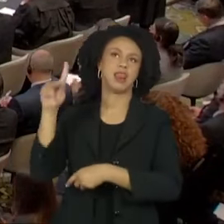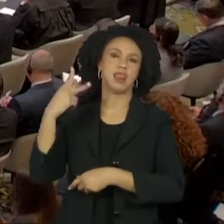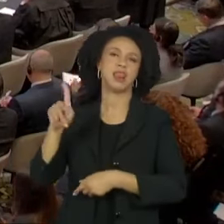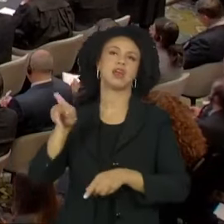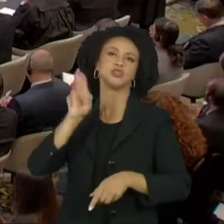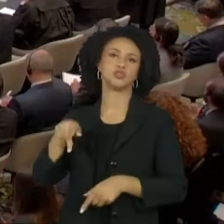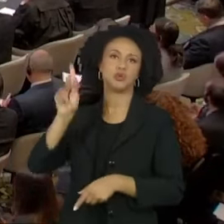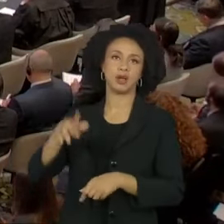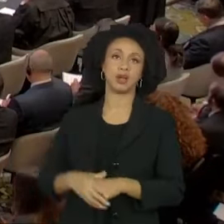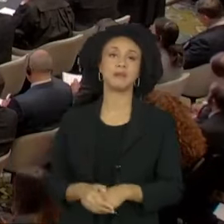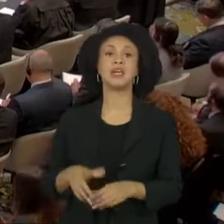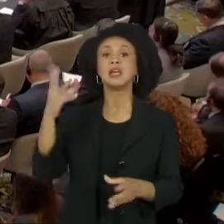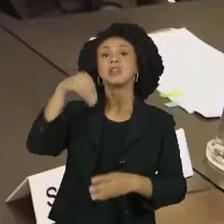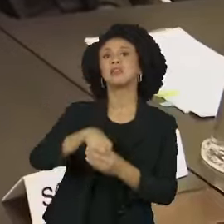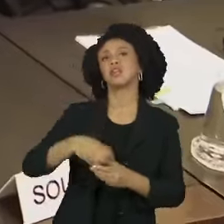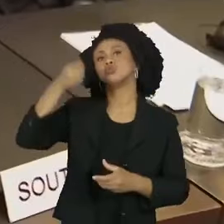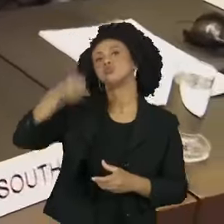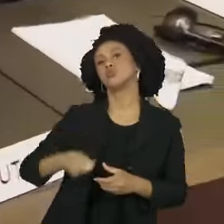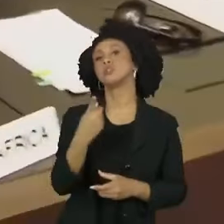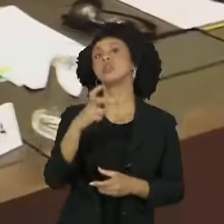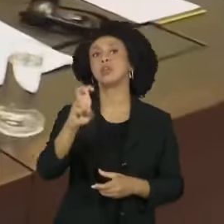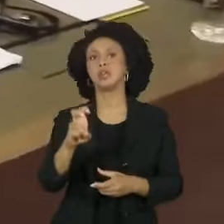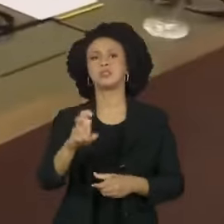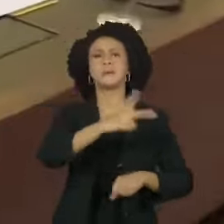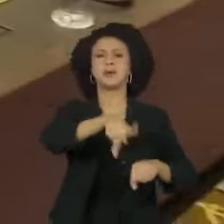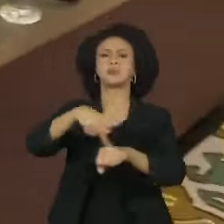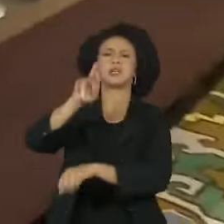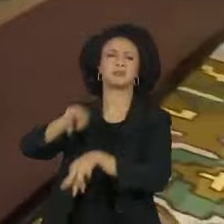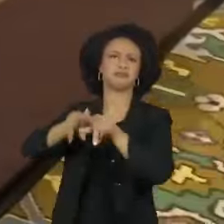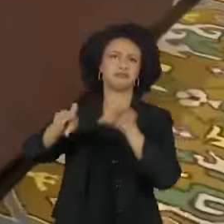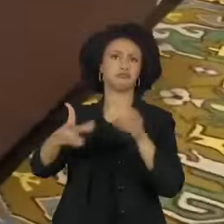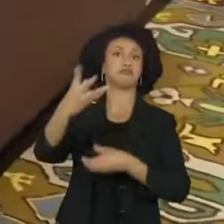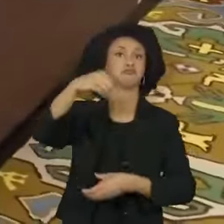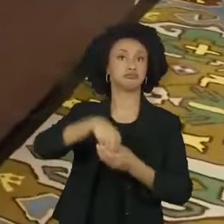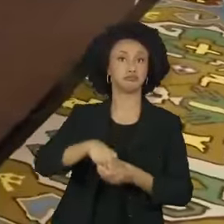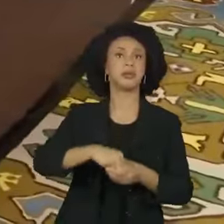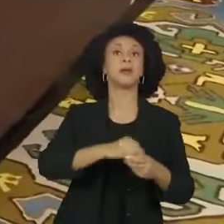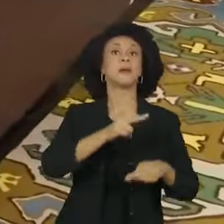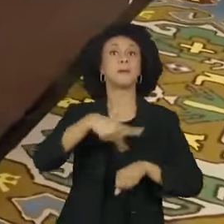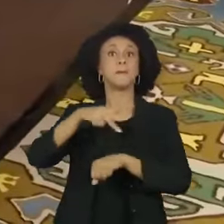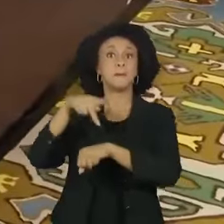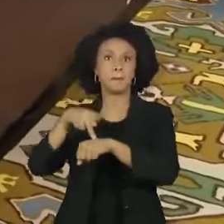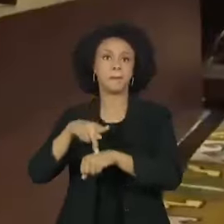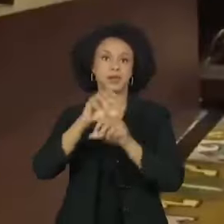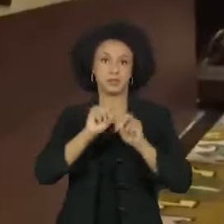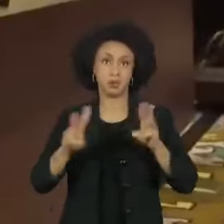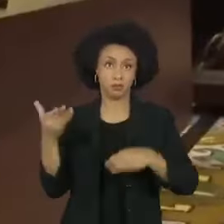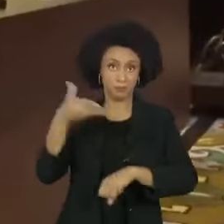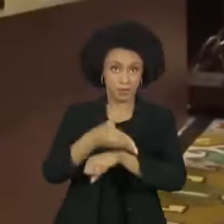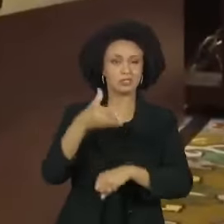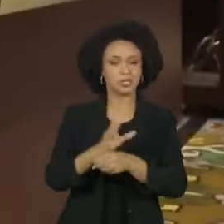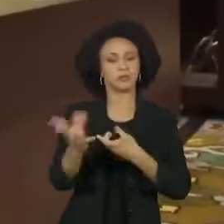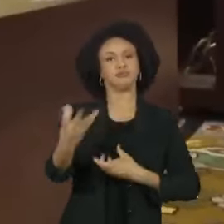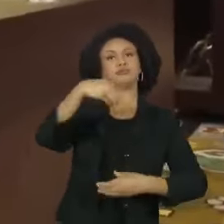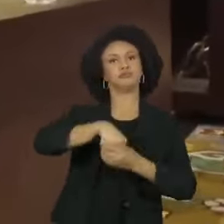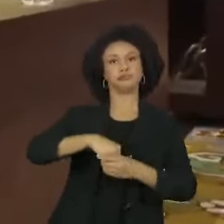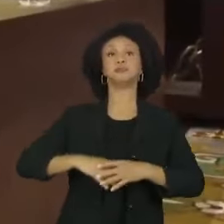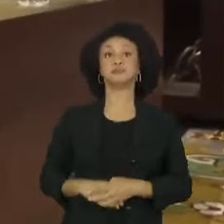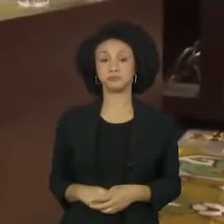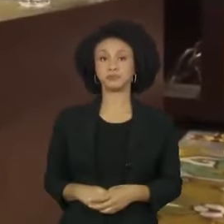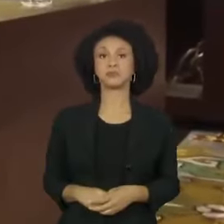formada por 15 juízes de nacionalidades diferentes de países membros da ONU as decisões